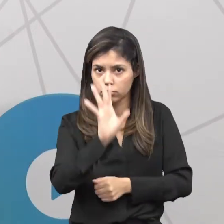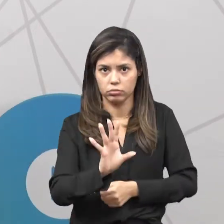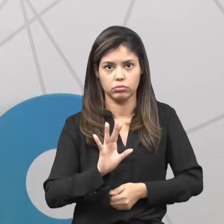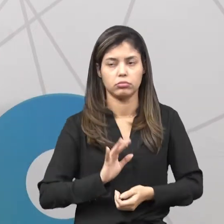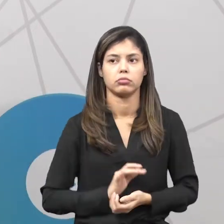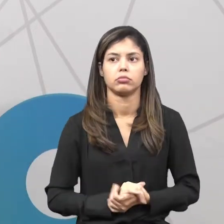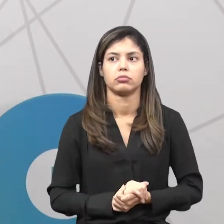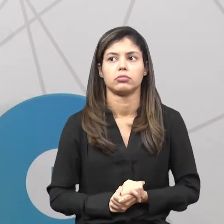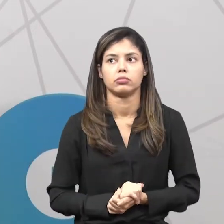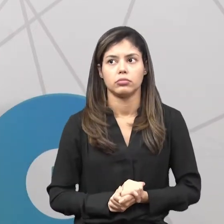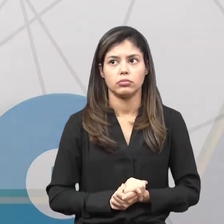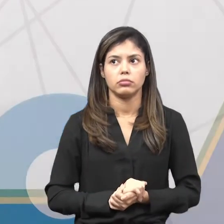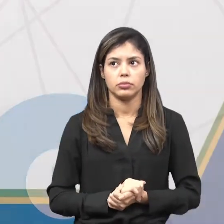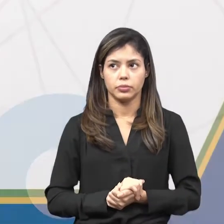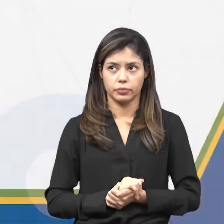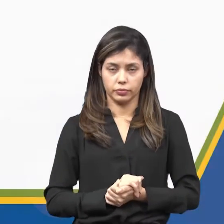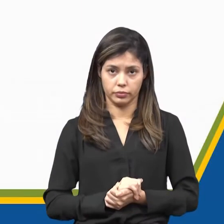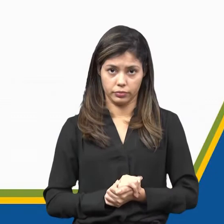Vamos ao próximo teste?